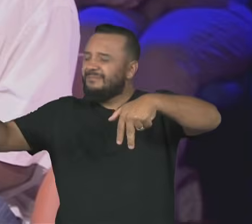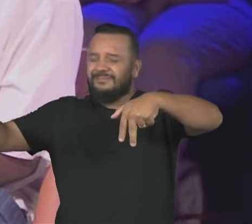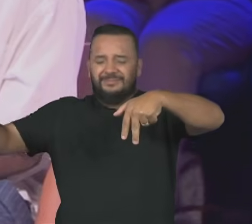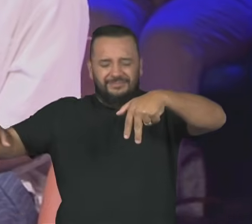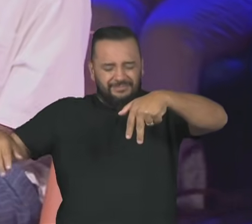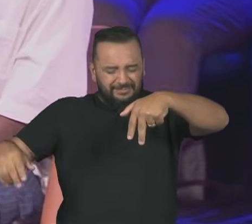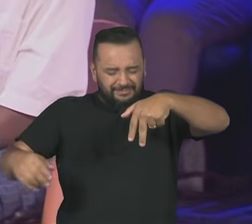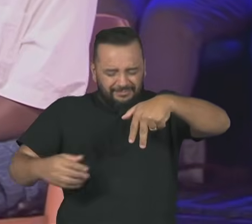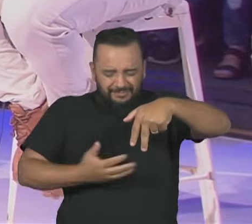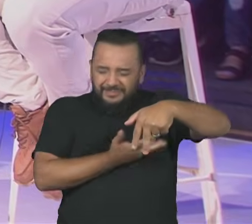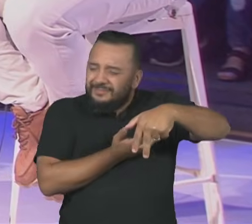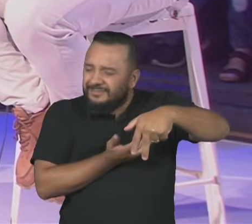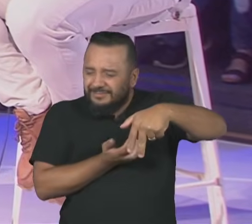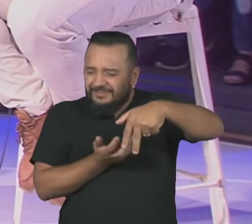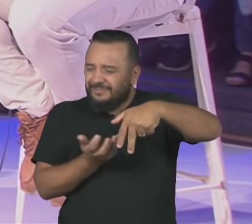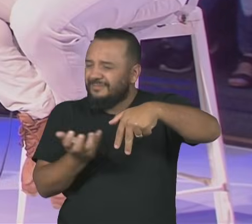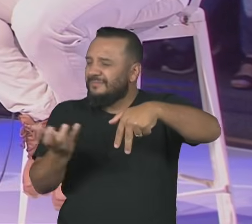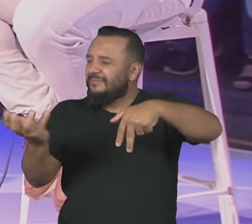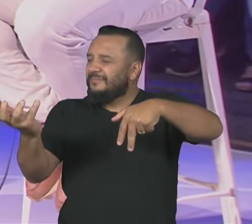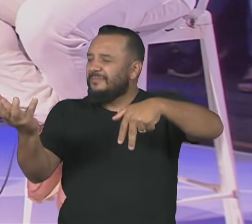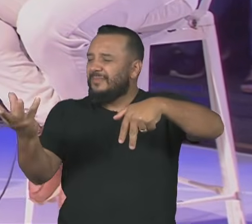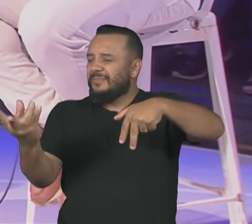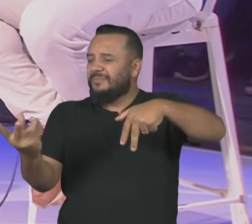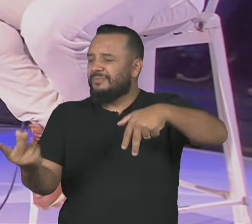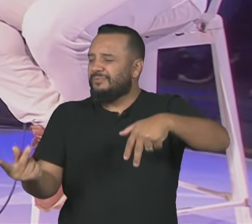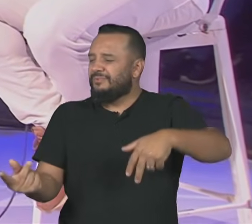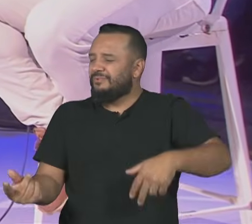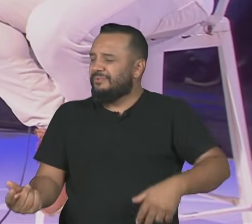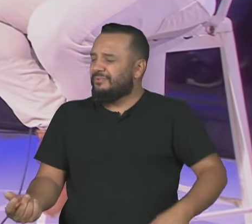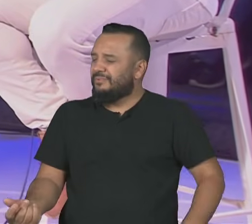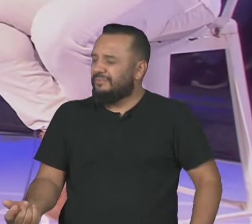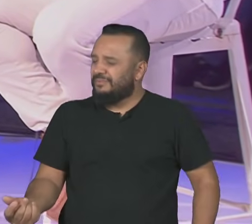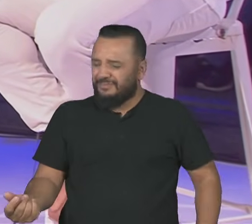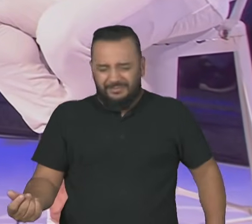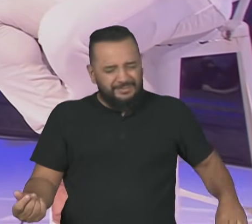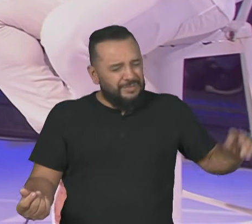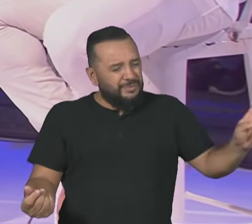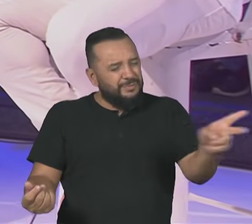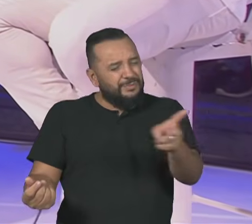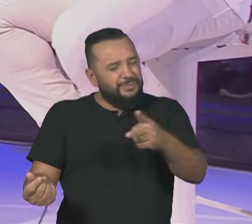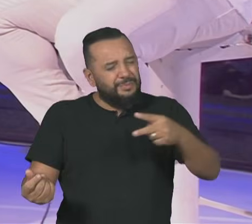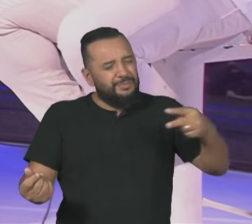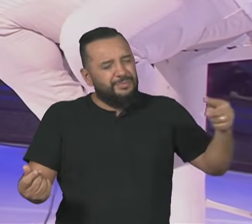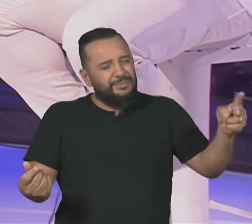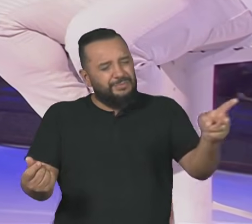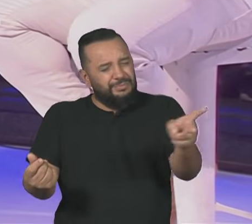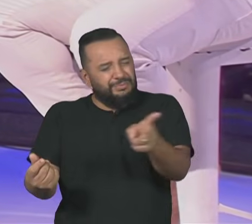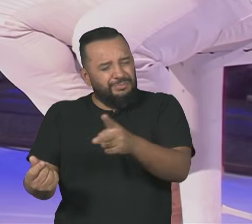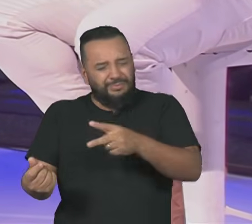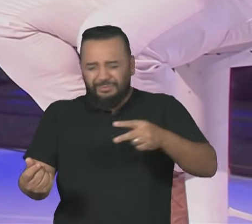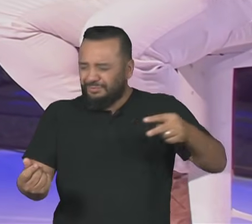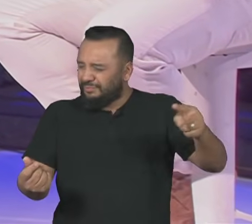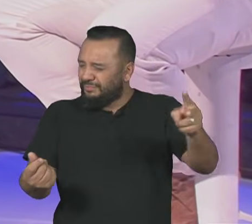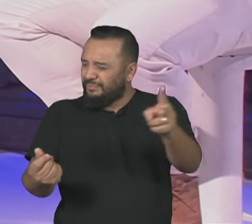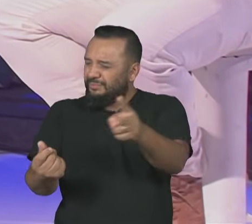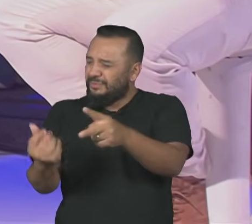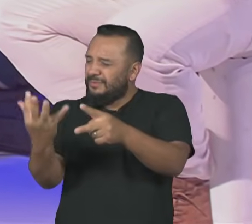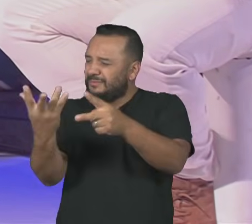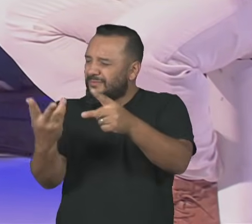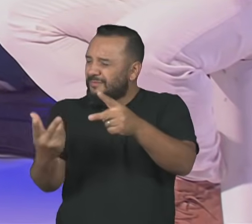desperdiçou. Será que foi o vento que bateu?